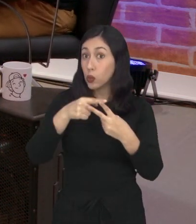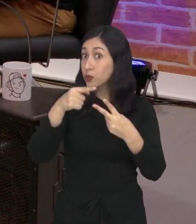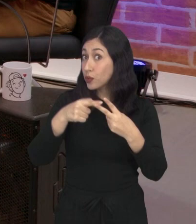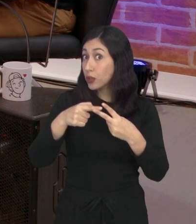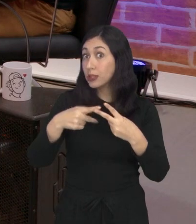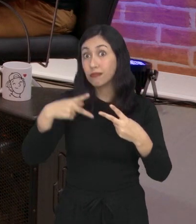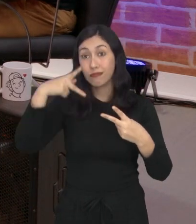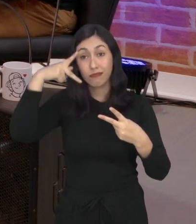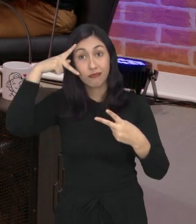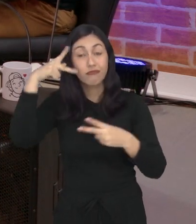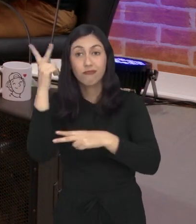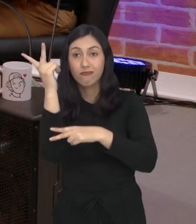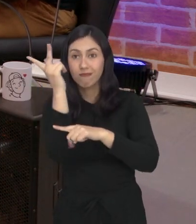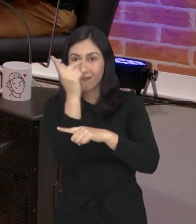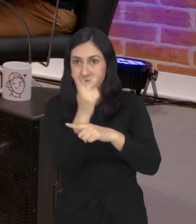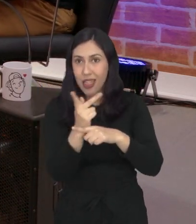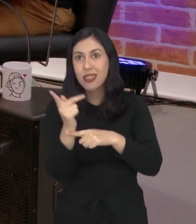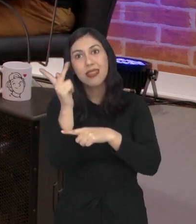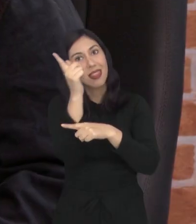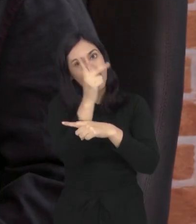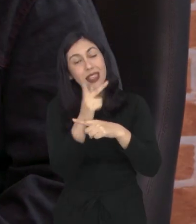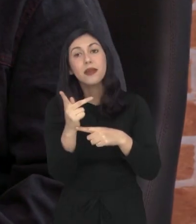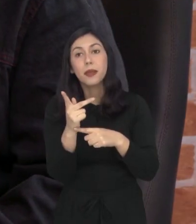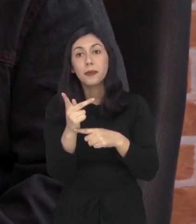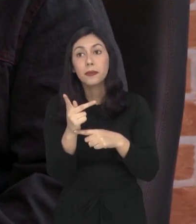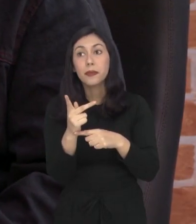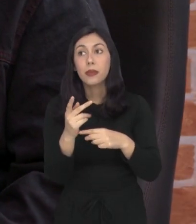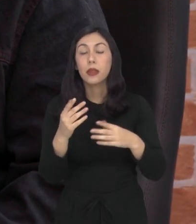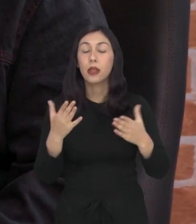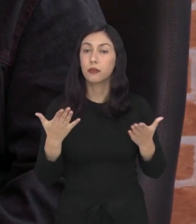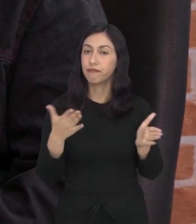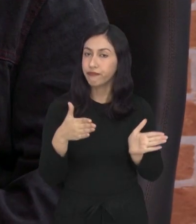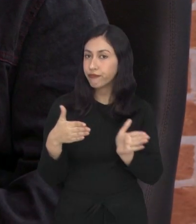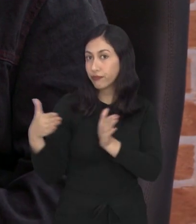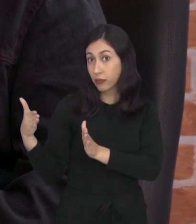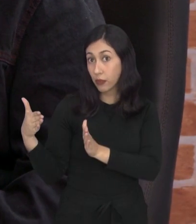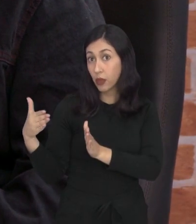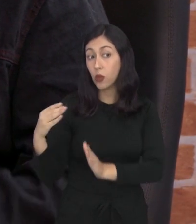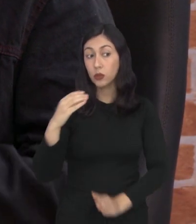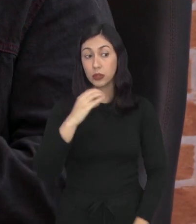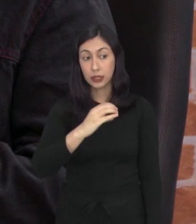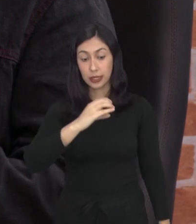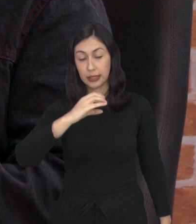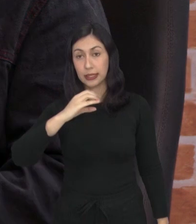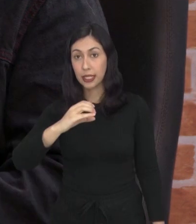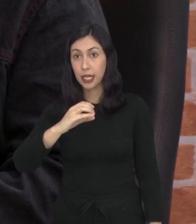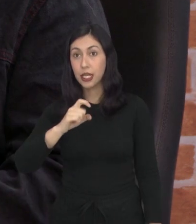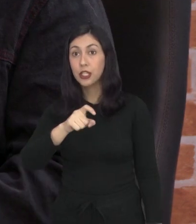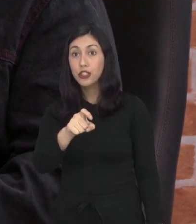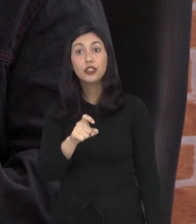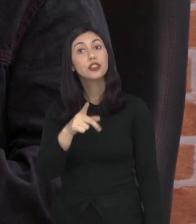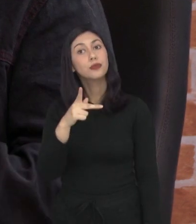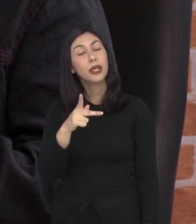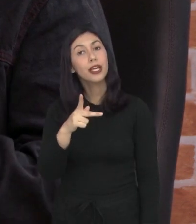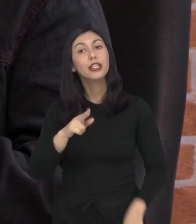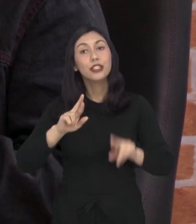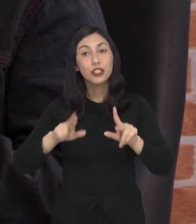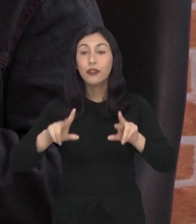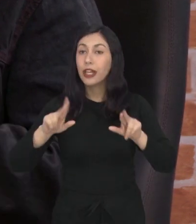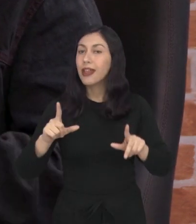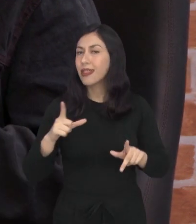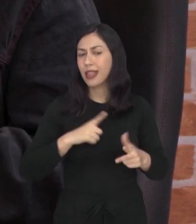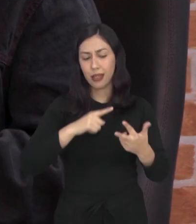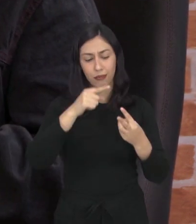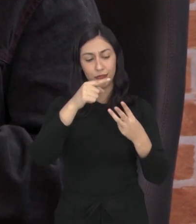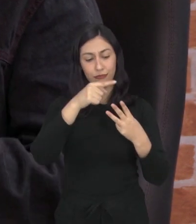animes. Que é essa questão da cultura japonesa e tudo mais. A Comic Con é legal até porque no Brasil a gente tem... Eu vou citar esses 3 eventos,